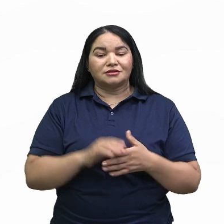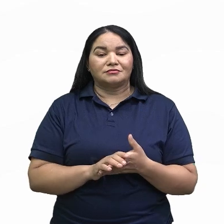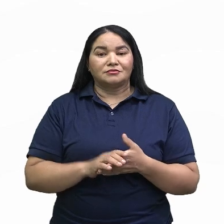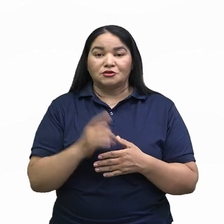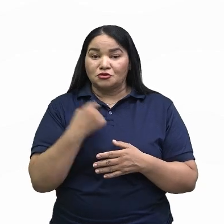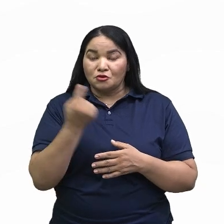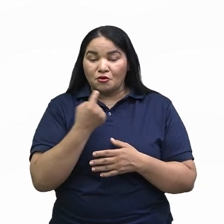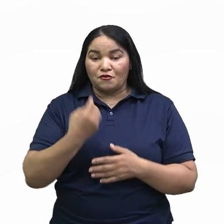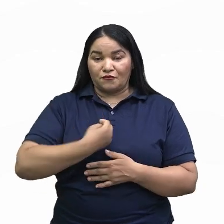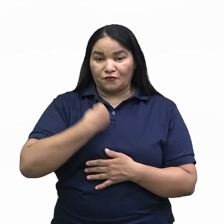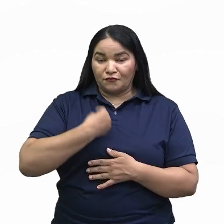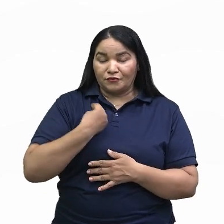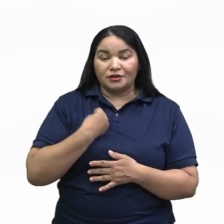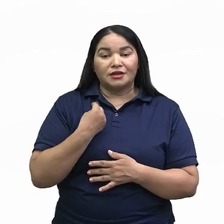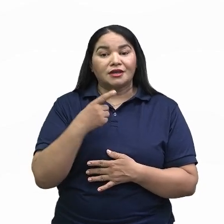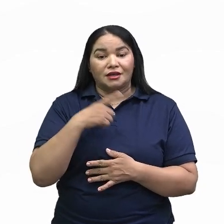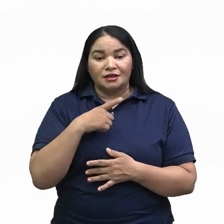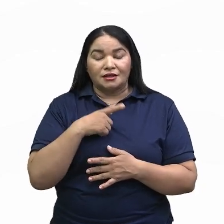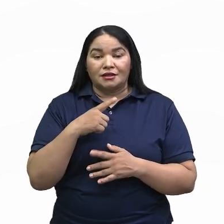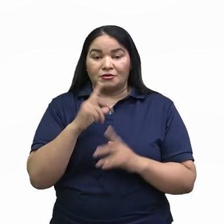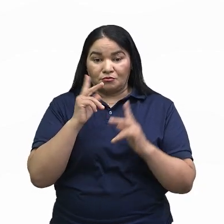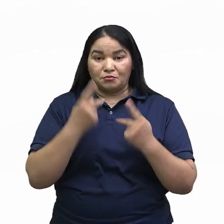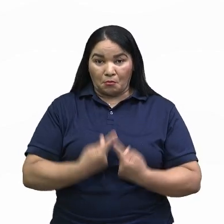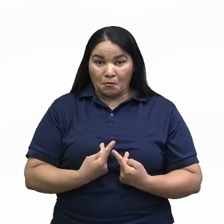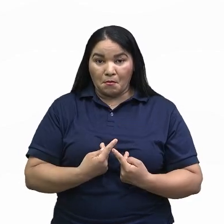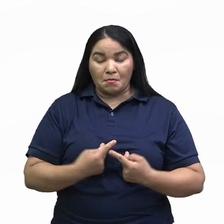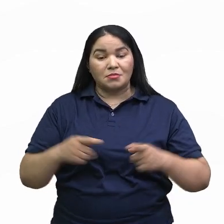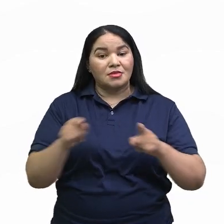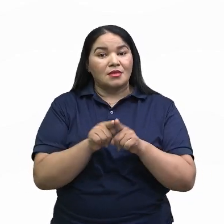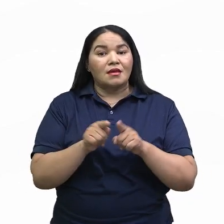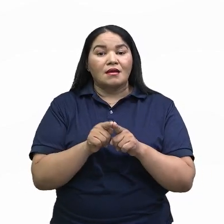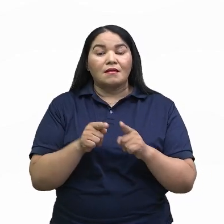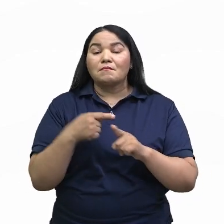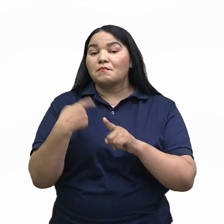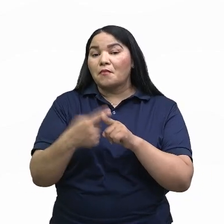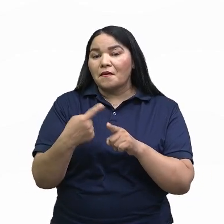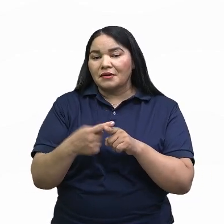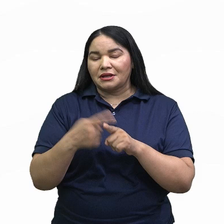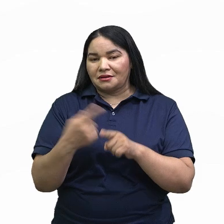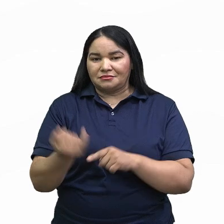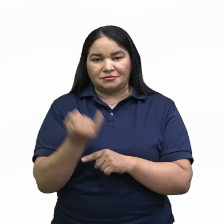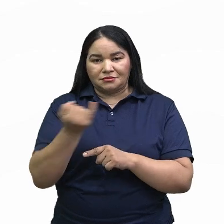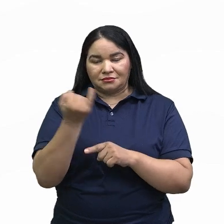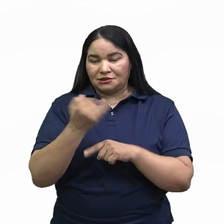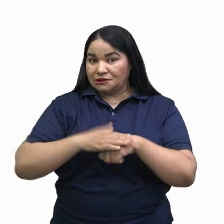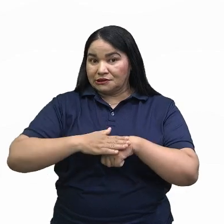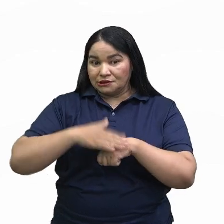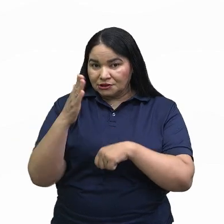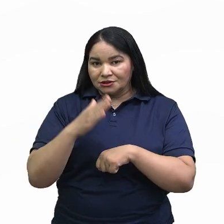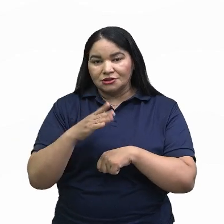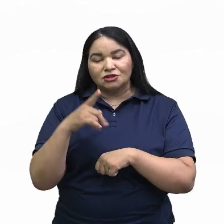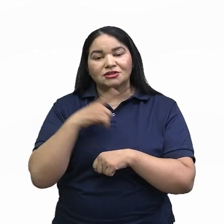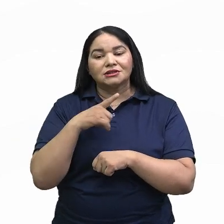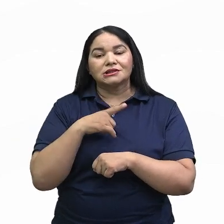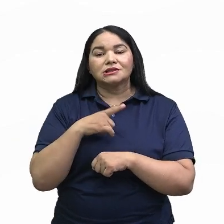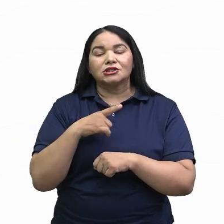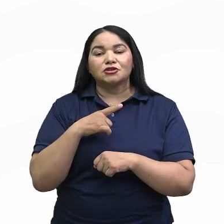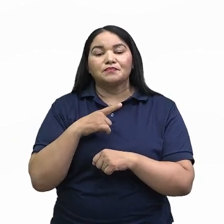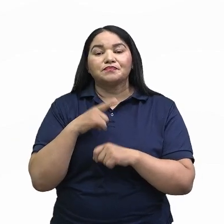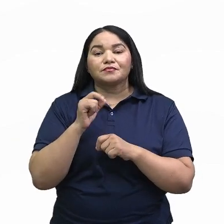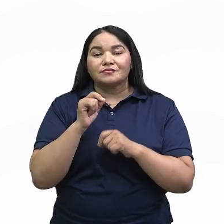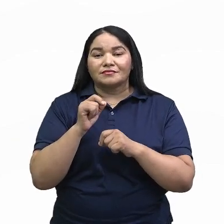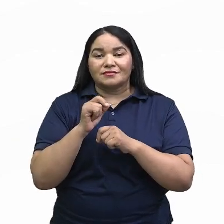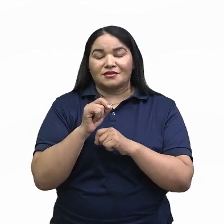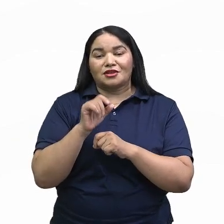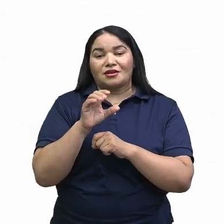humanos, né, como a gente pode observar e visualizar, devido à importância, né, da gente obter esse